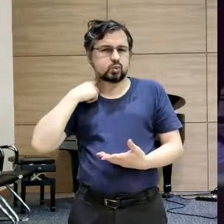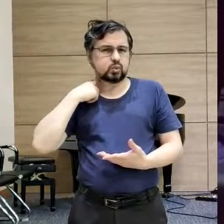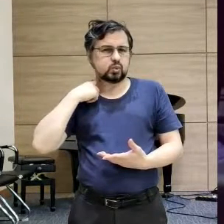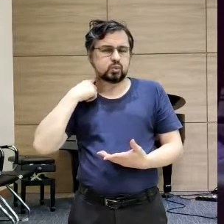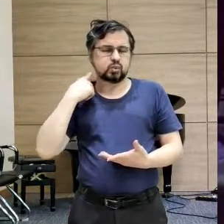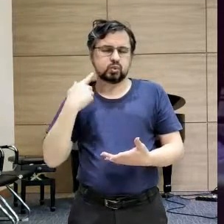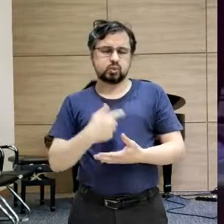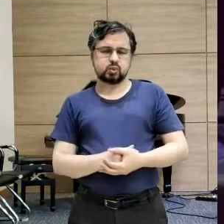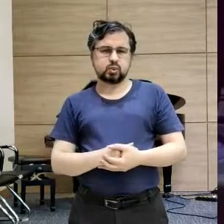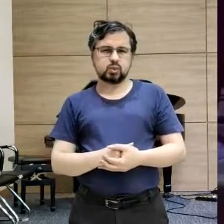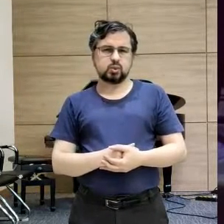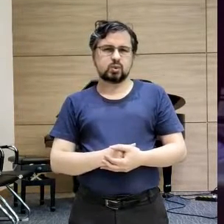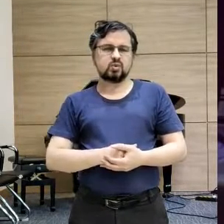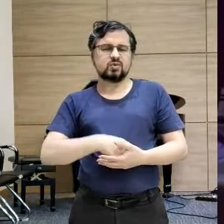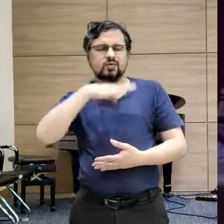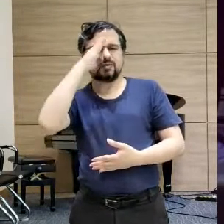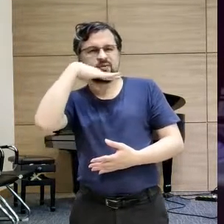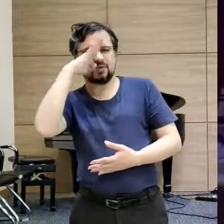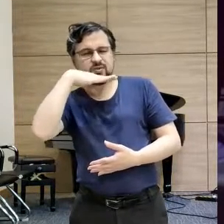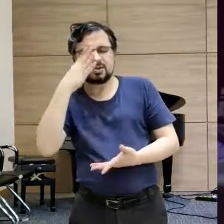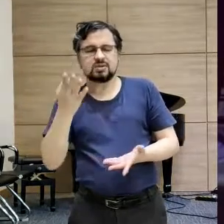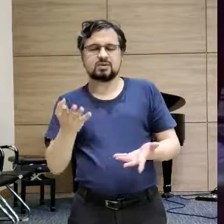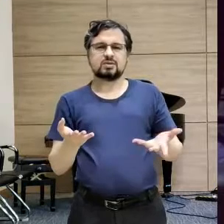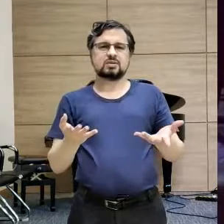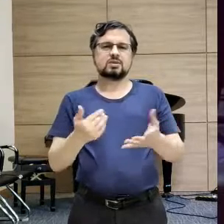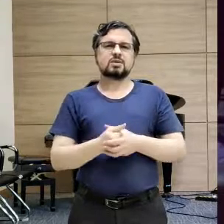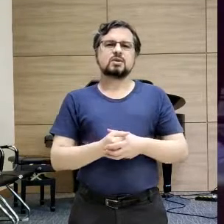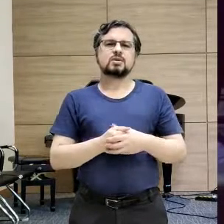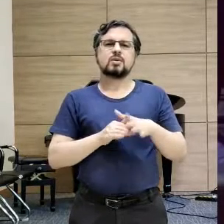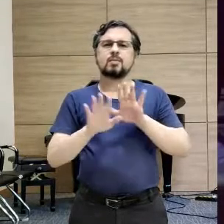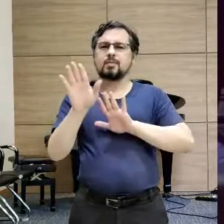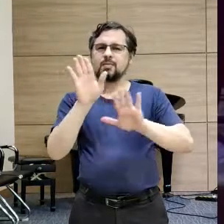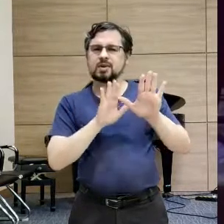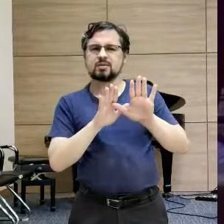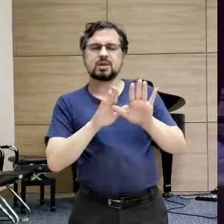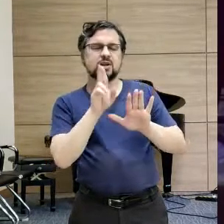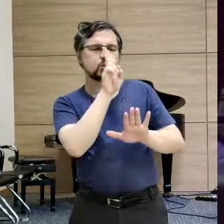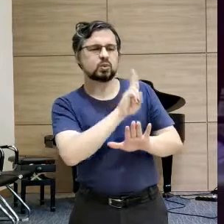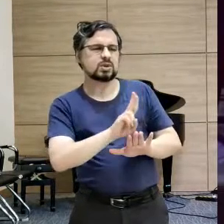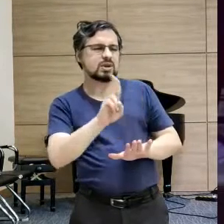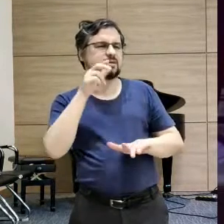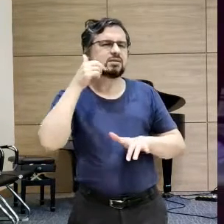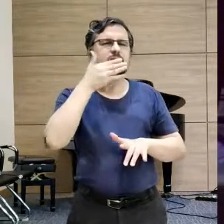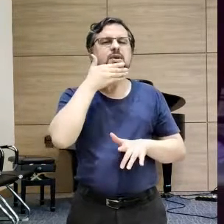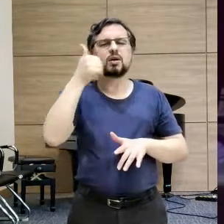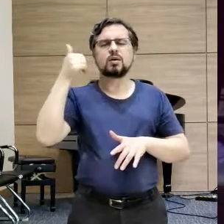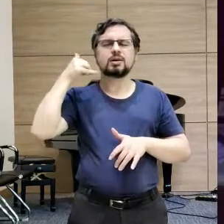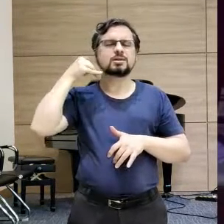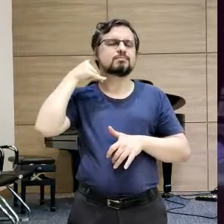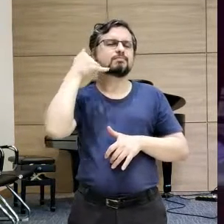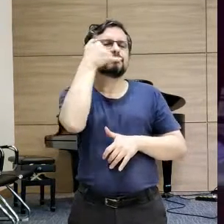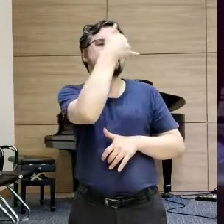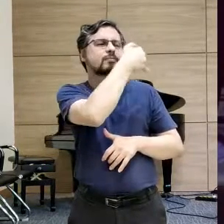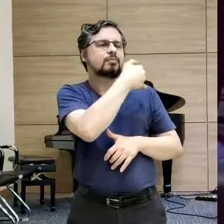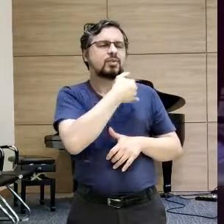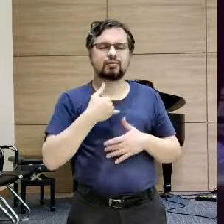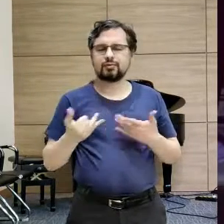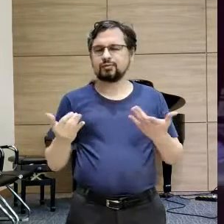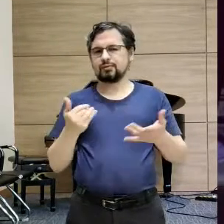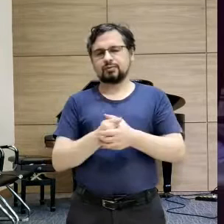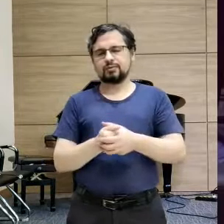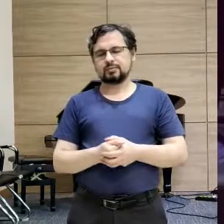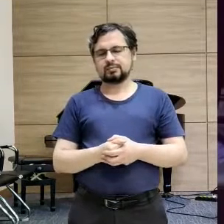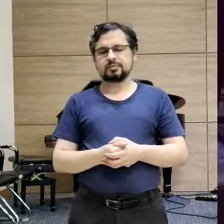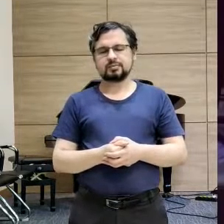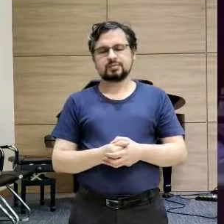sentia fedorento, ainda que ele usasse as loções vindas da França da época,